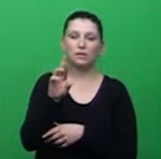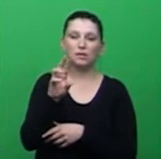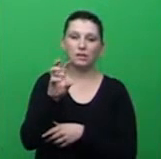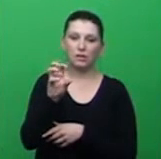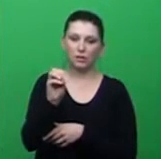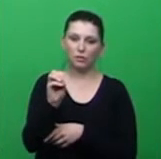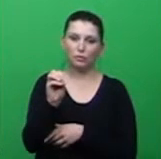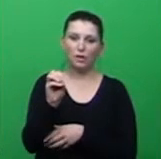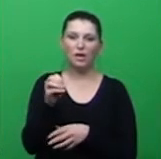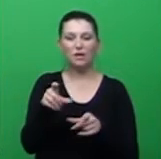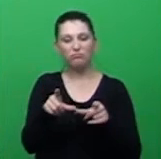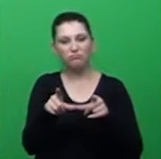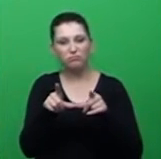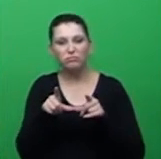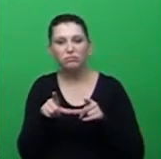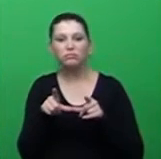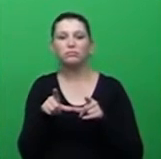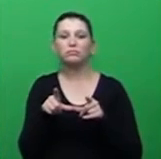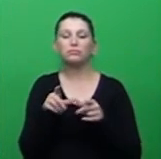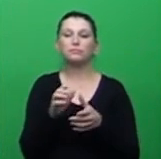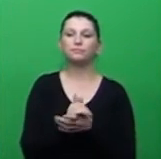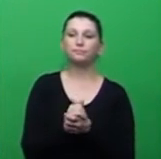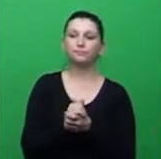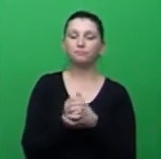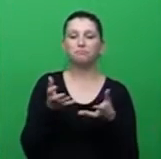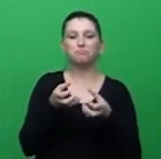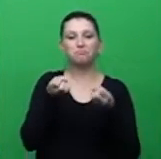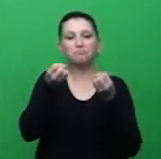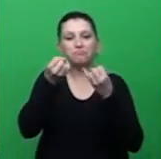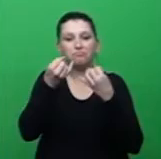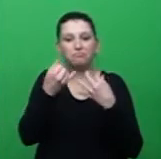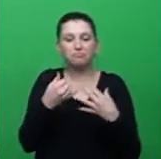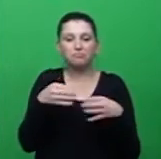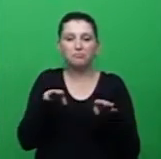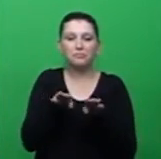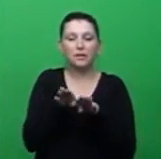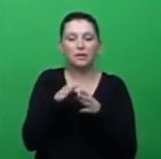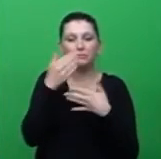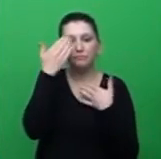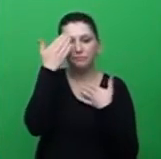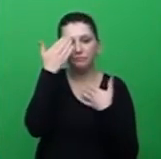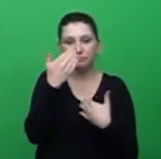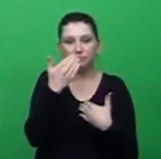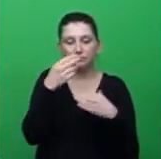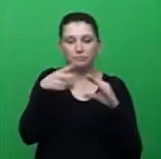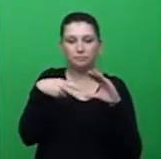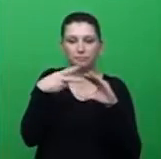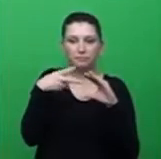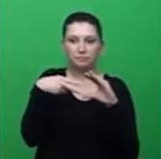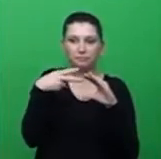momento, reiteramos nossos sentimentos de estima por essa casa,